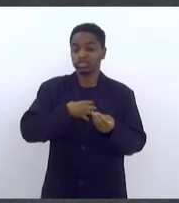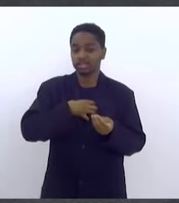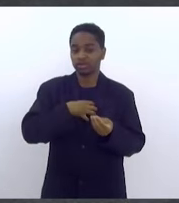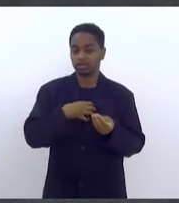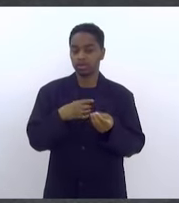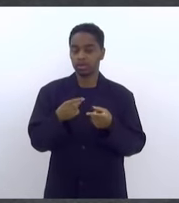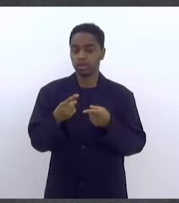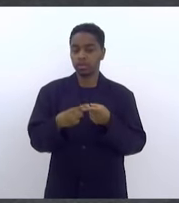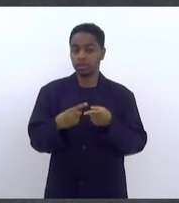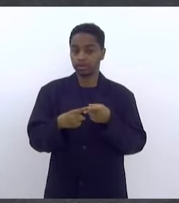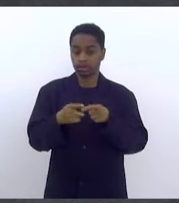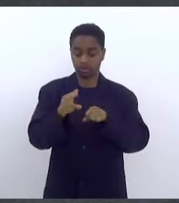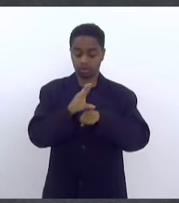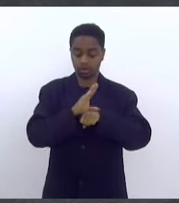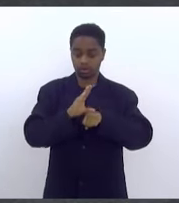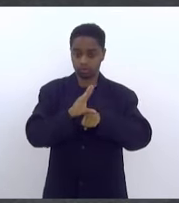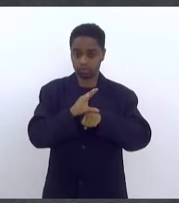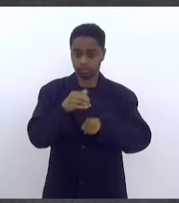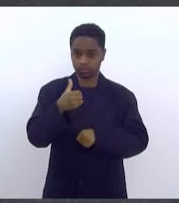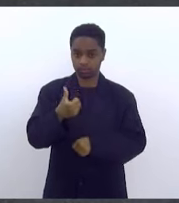a Constituição de